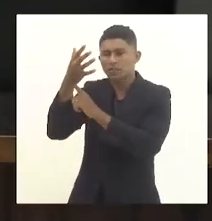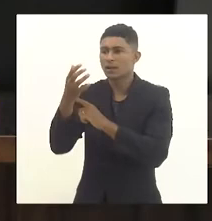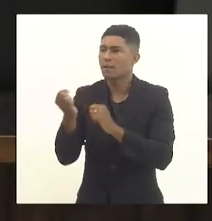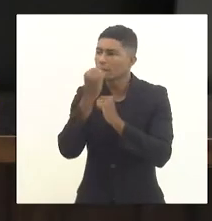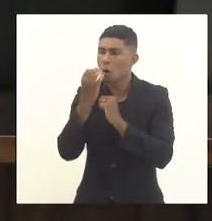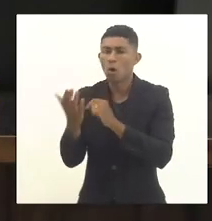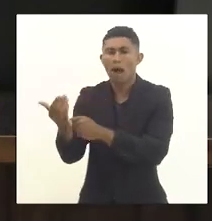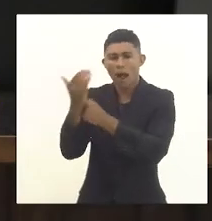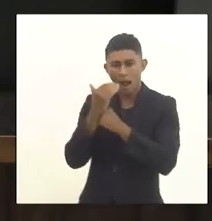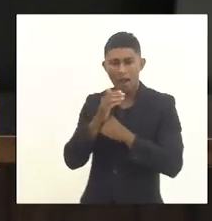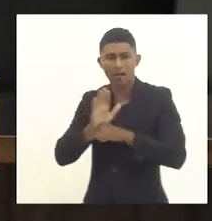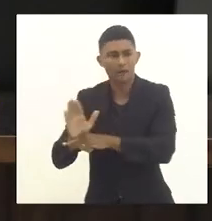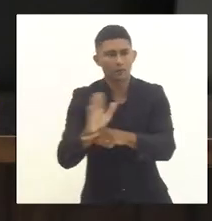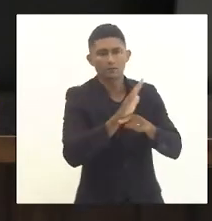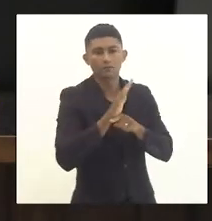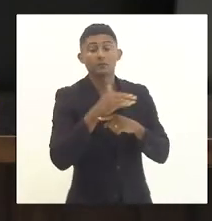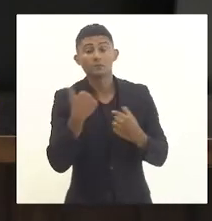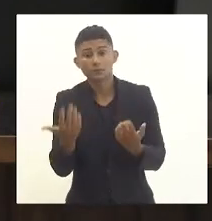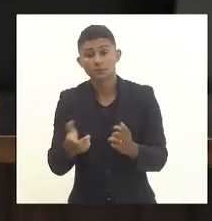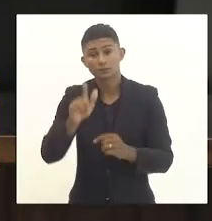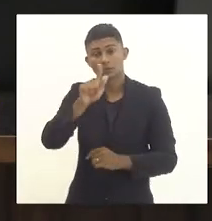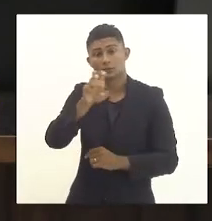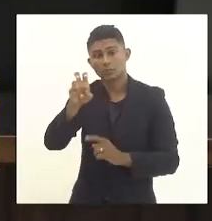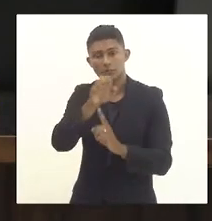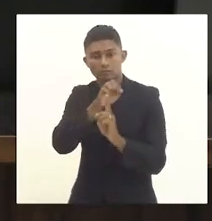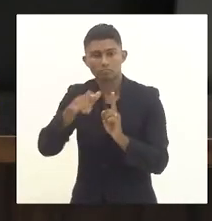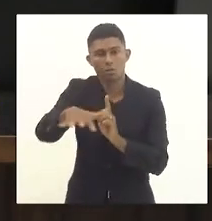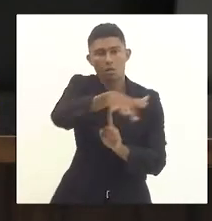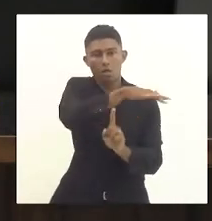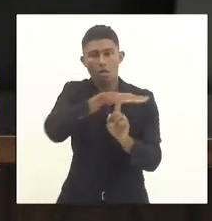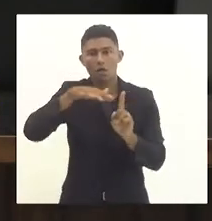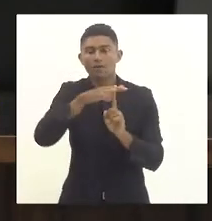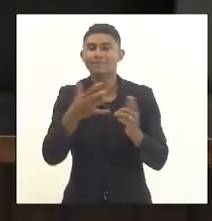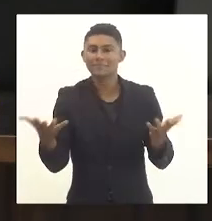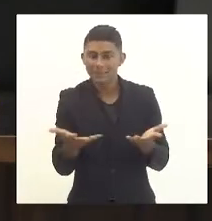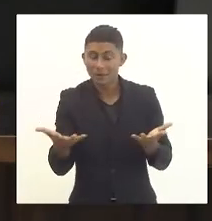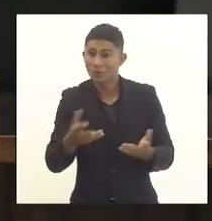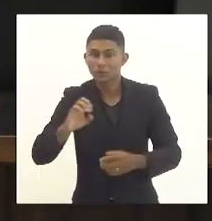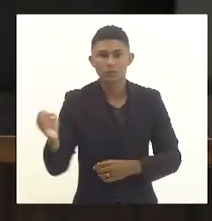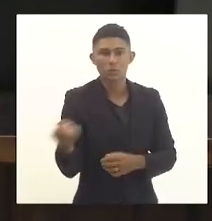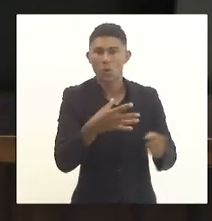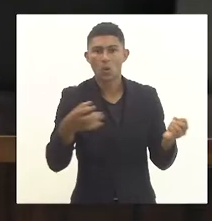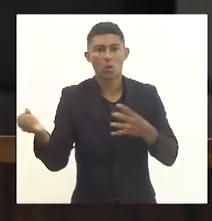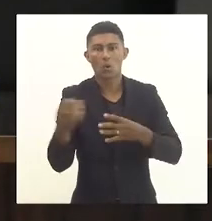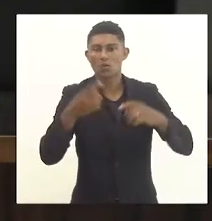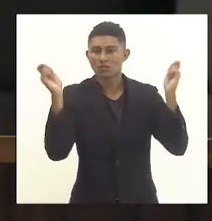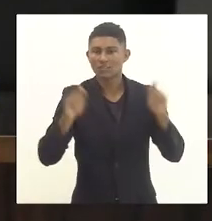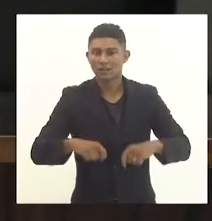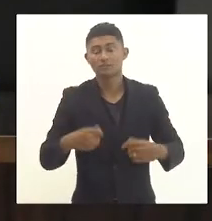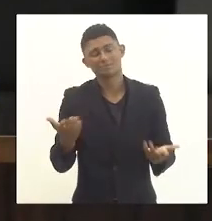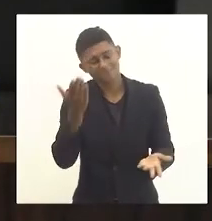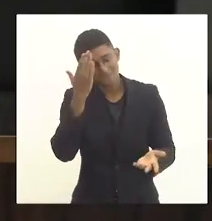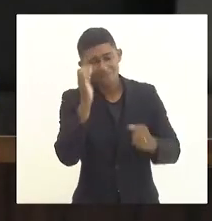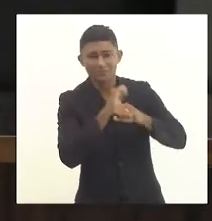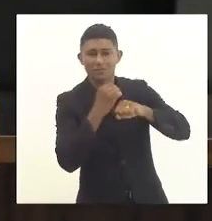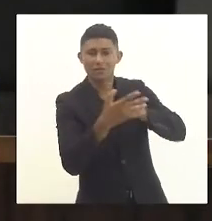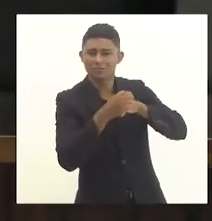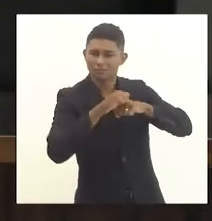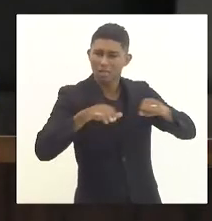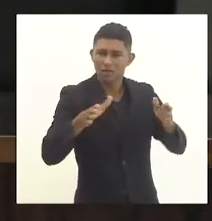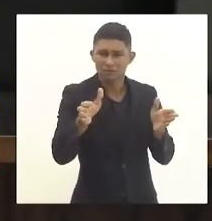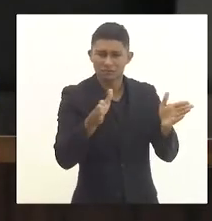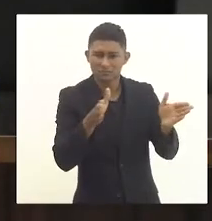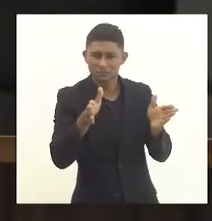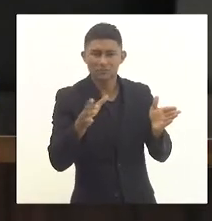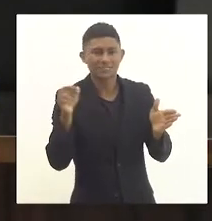e com o leilão do 5G, um novo momento se abre entre nós. Com a pandemia da Covid-19, um dos